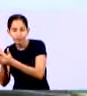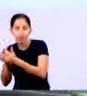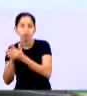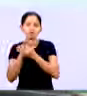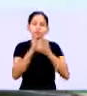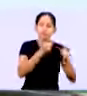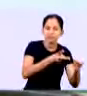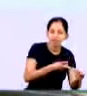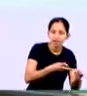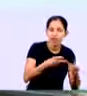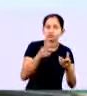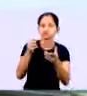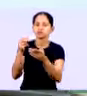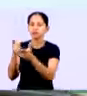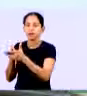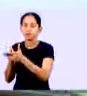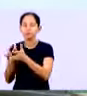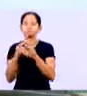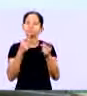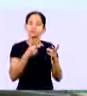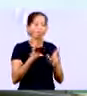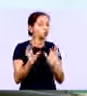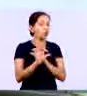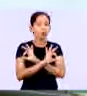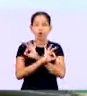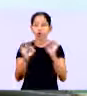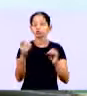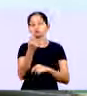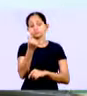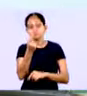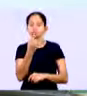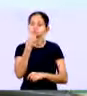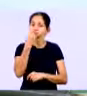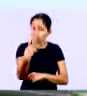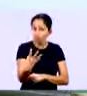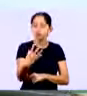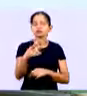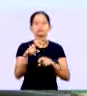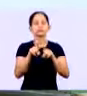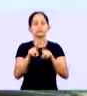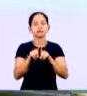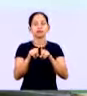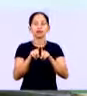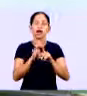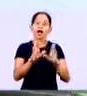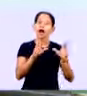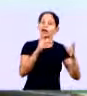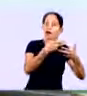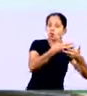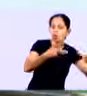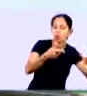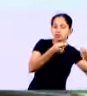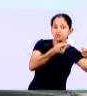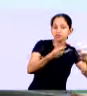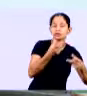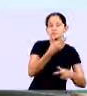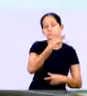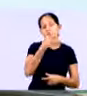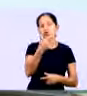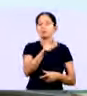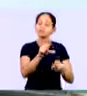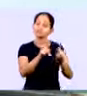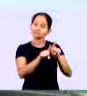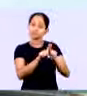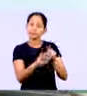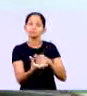terceiros, você automaticamente vai conseguir formular um preço de mercado, vai conseguir colocar o seu produto no mercado a um preço competitivo e que também dá lucro,